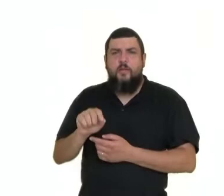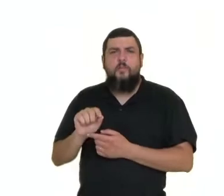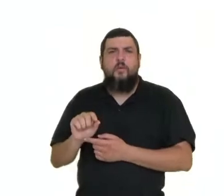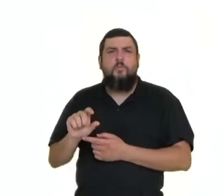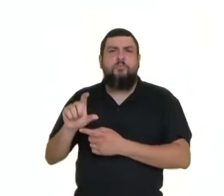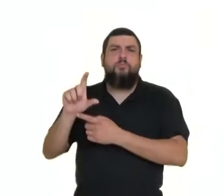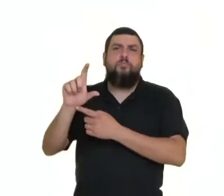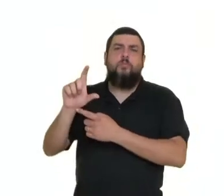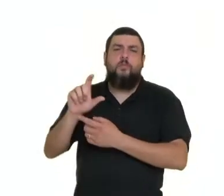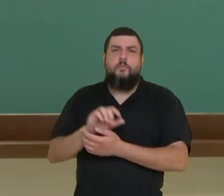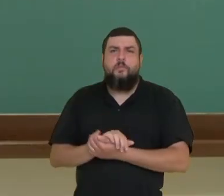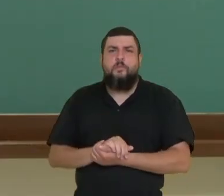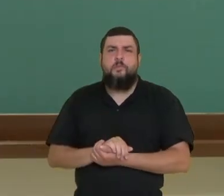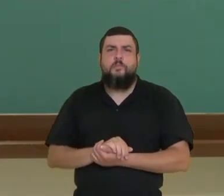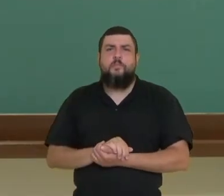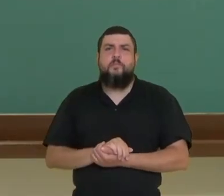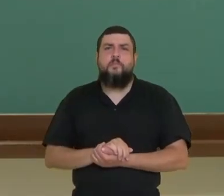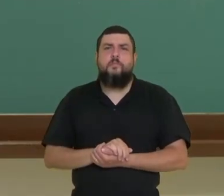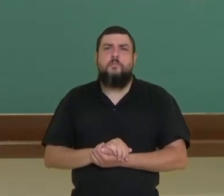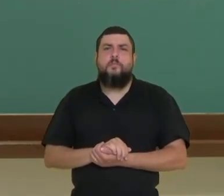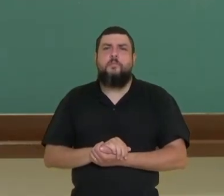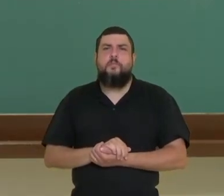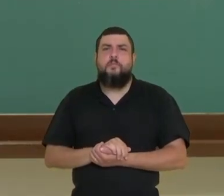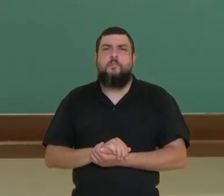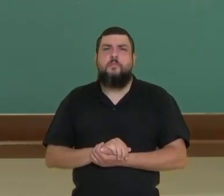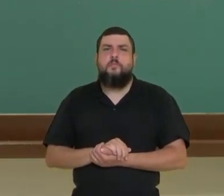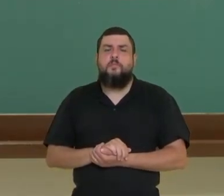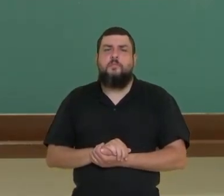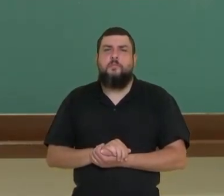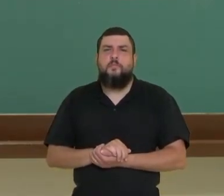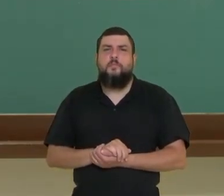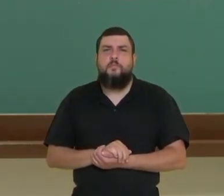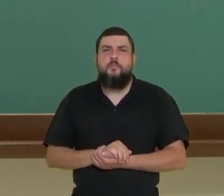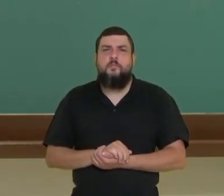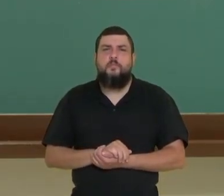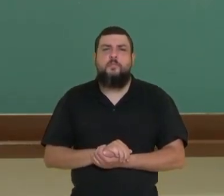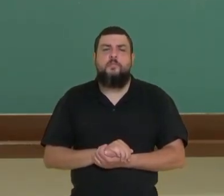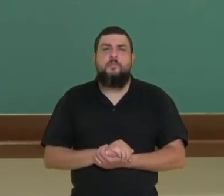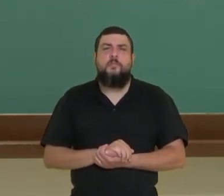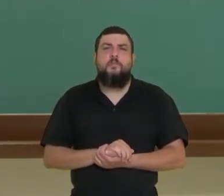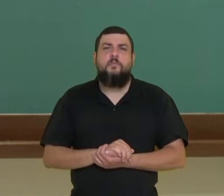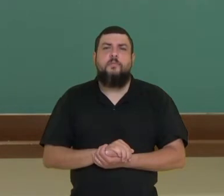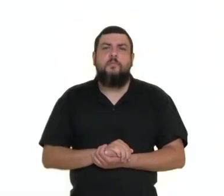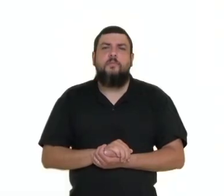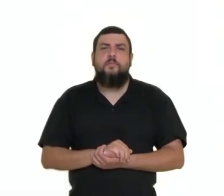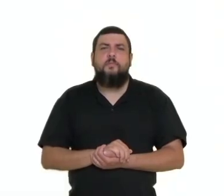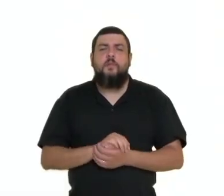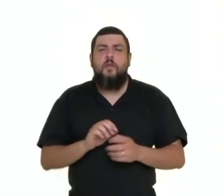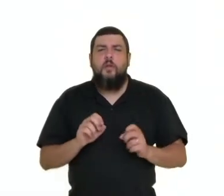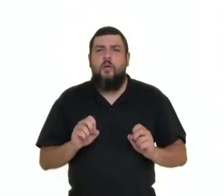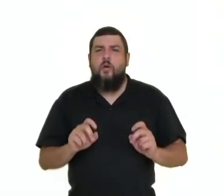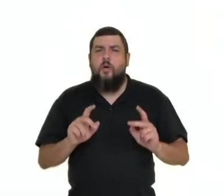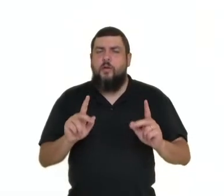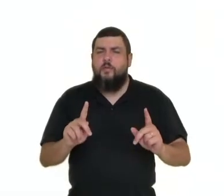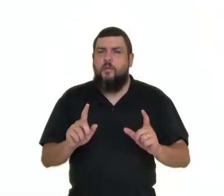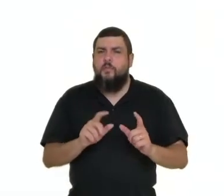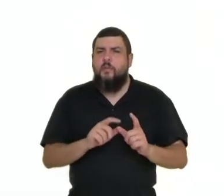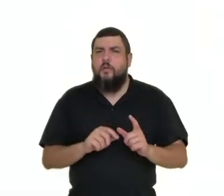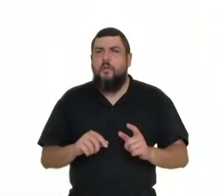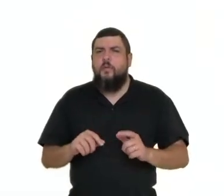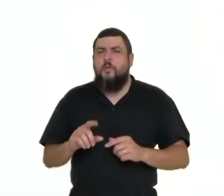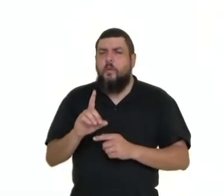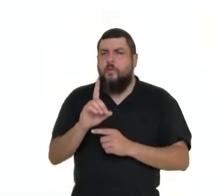um montão, ok? Agora vamos falar dos diminutivos. O diminutivo é uma palavra que se